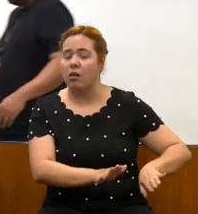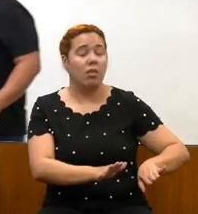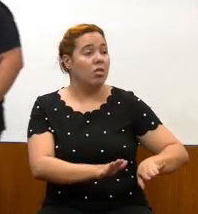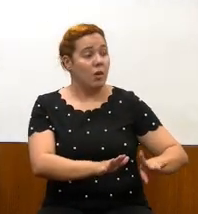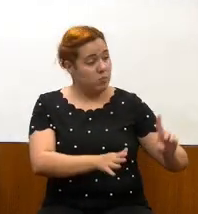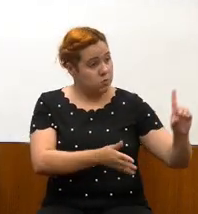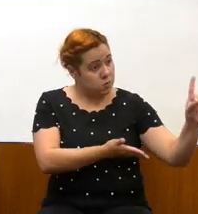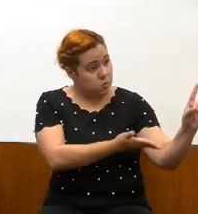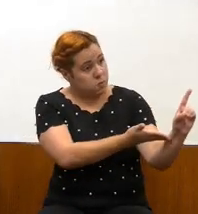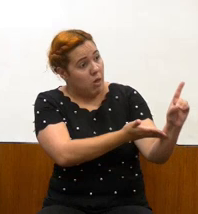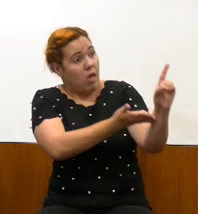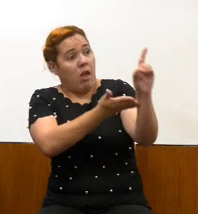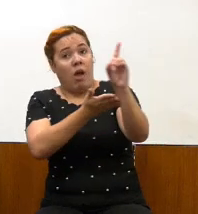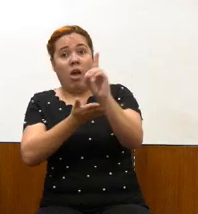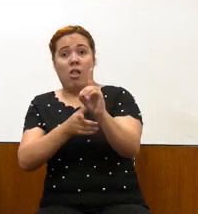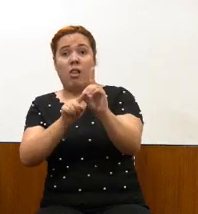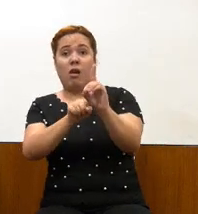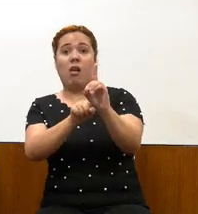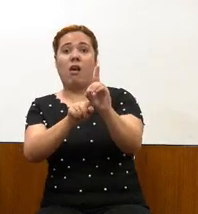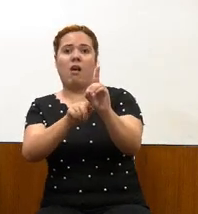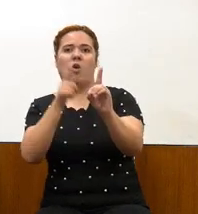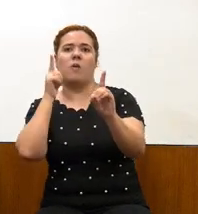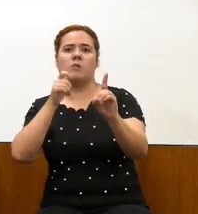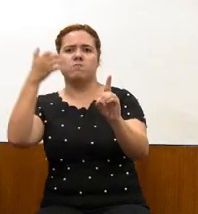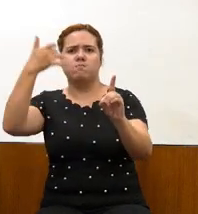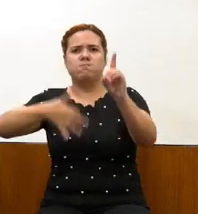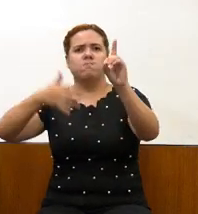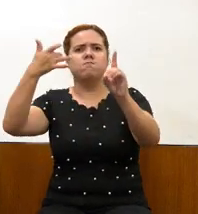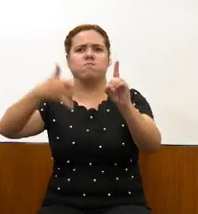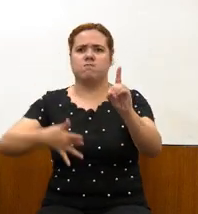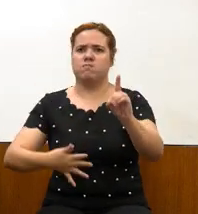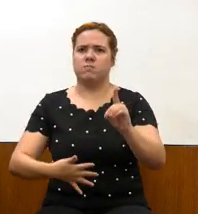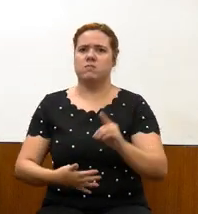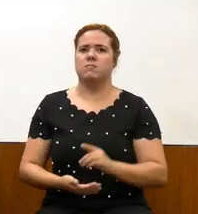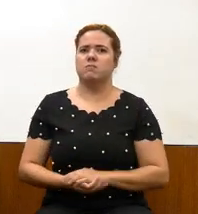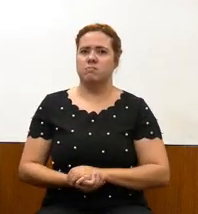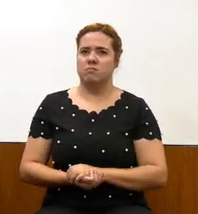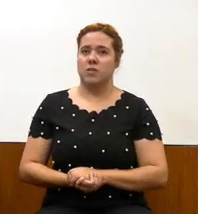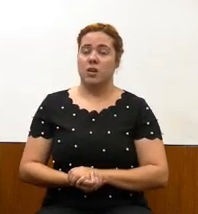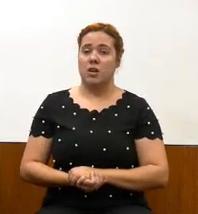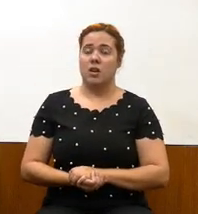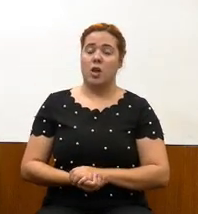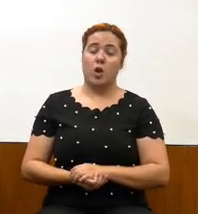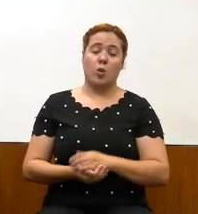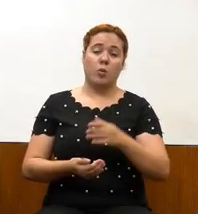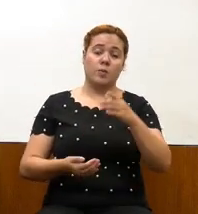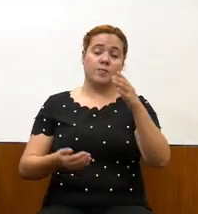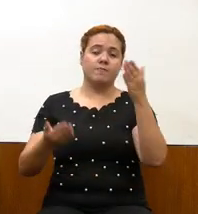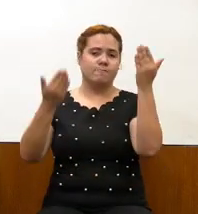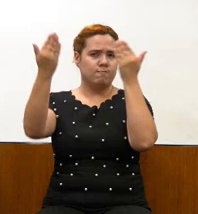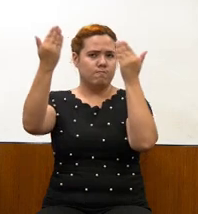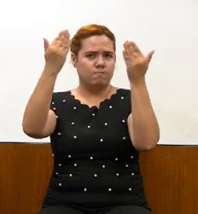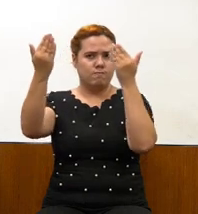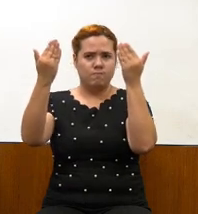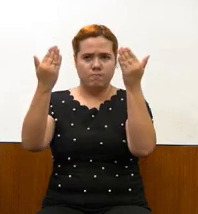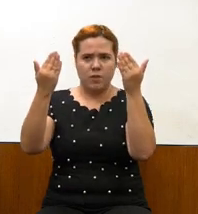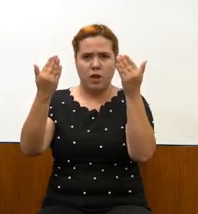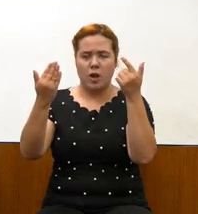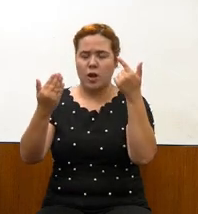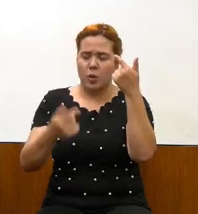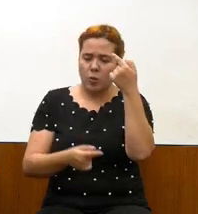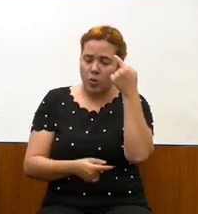por si só. Então, toda vez que eu falo, enquanto um psicólogo, eu sempre tenho que ressaltar que eu estou